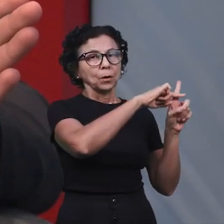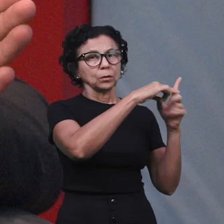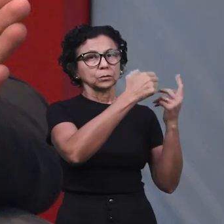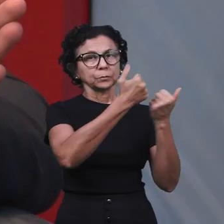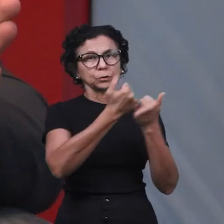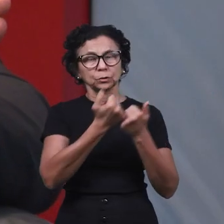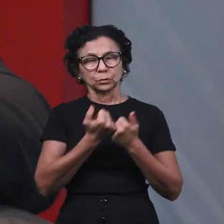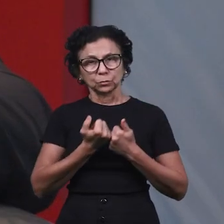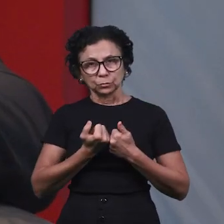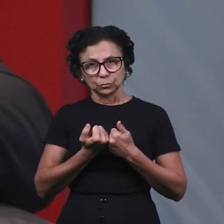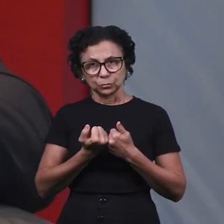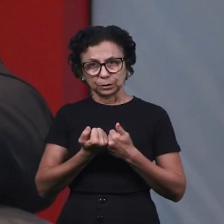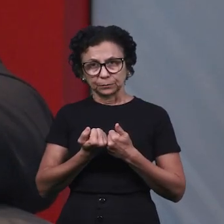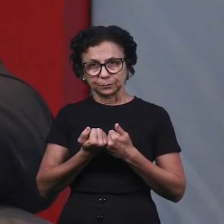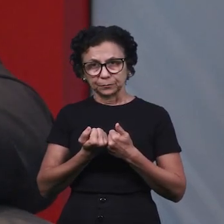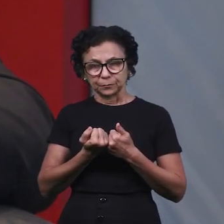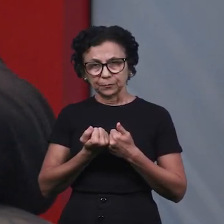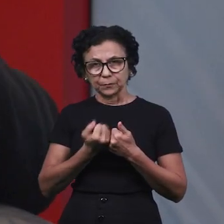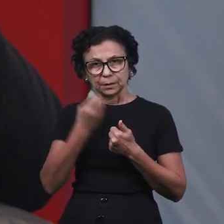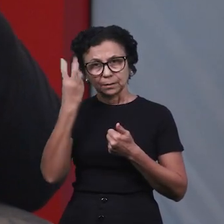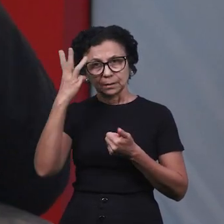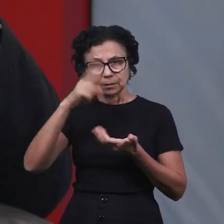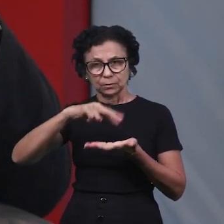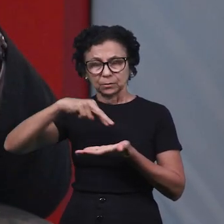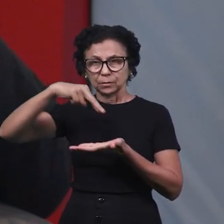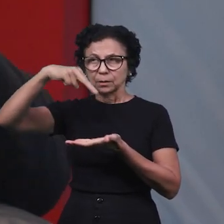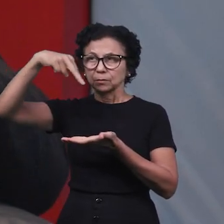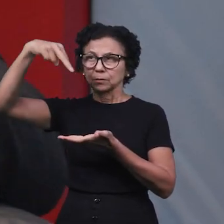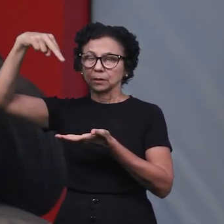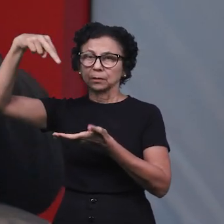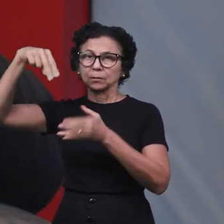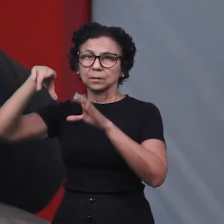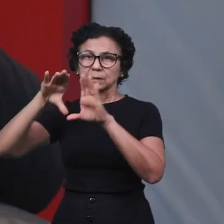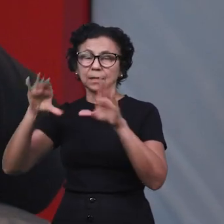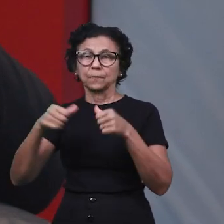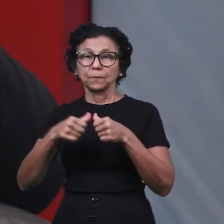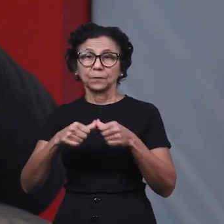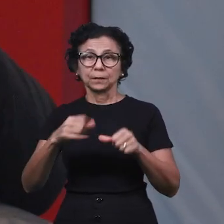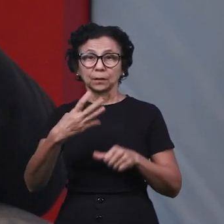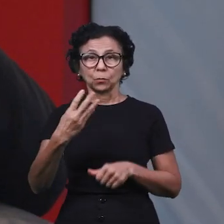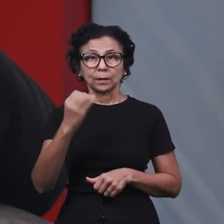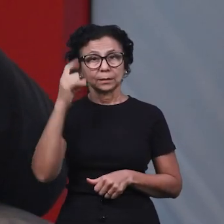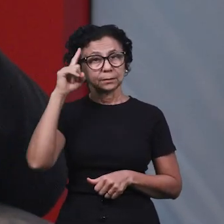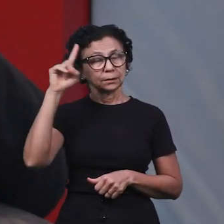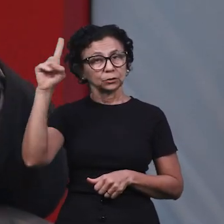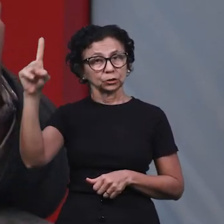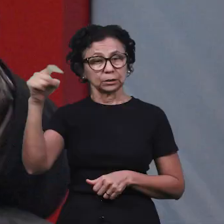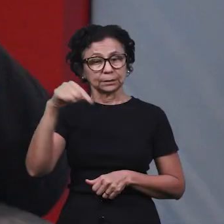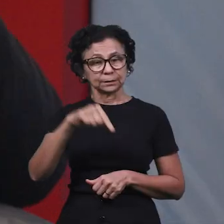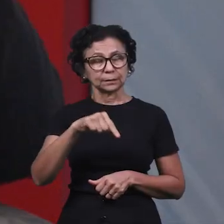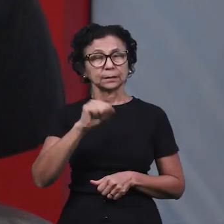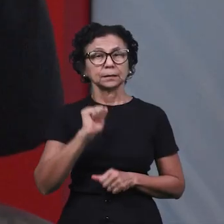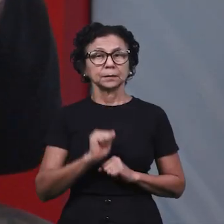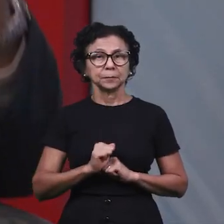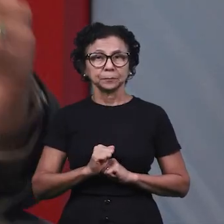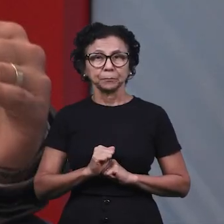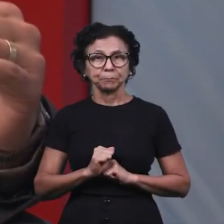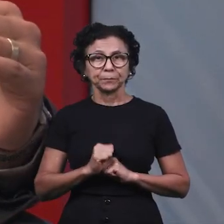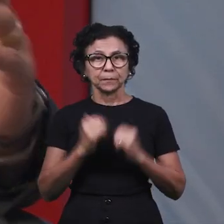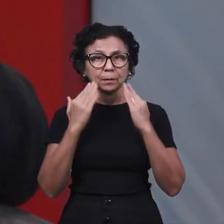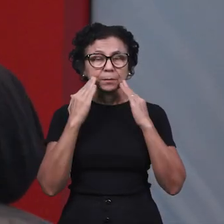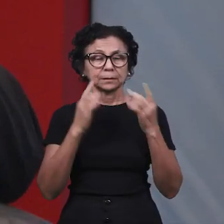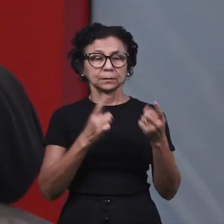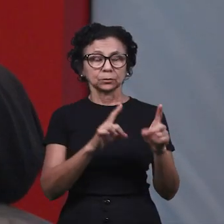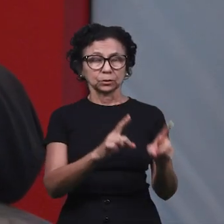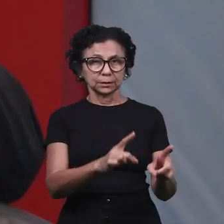infalíveis provas durante 40 dias, é assunto aos céus, anuncia o Pentecostes, 10 dias depois o